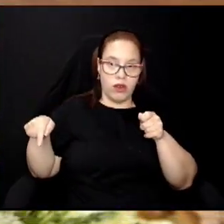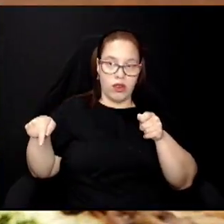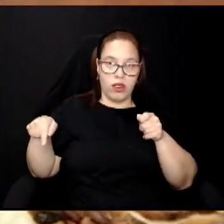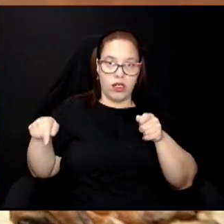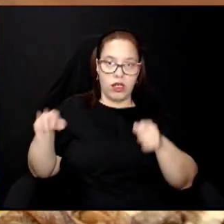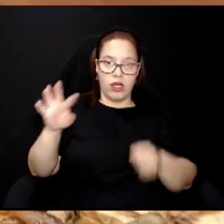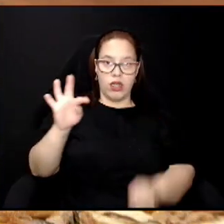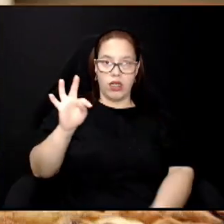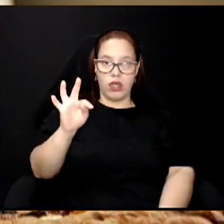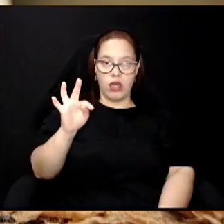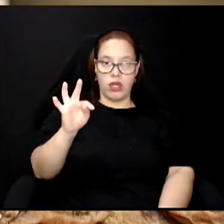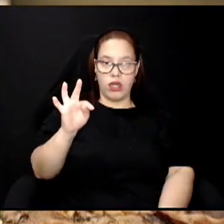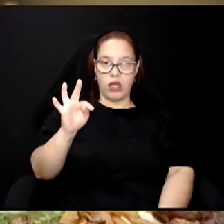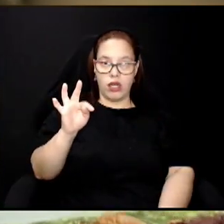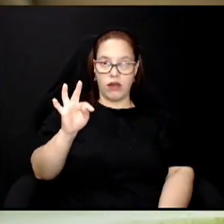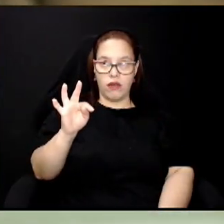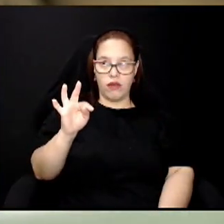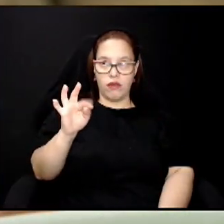massa sablé,